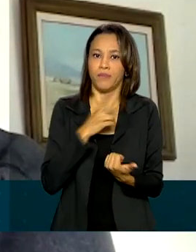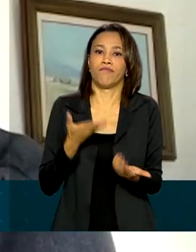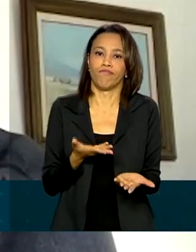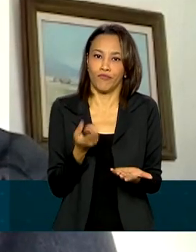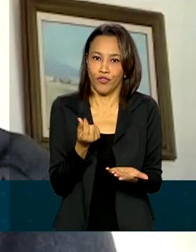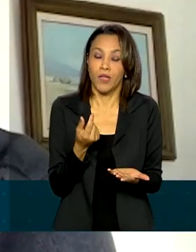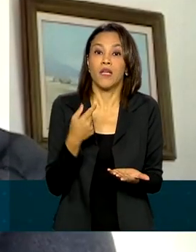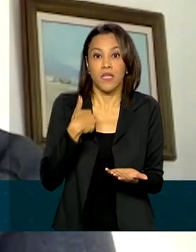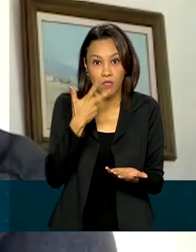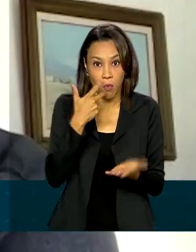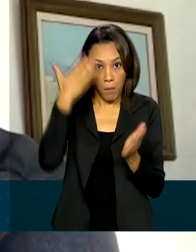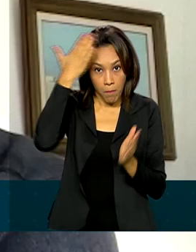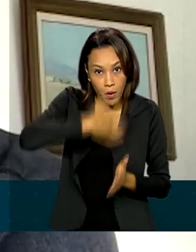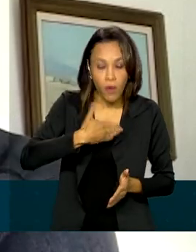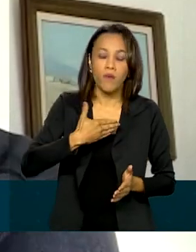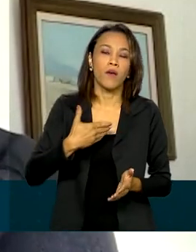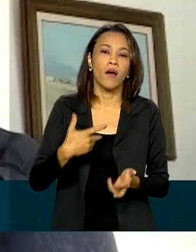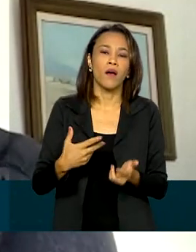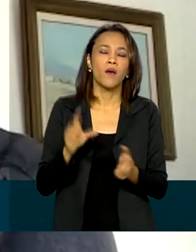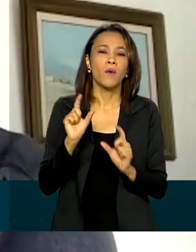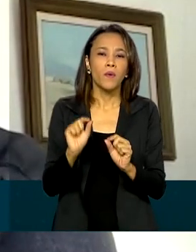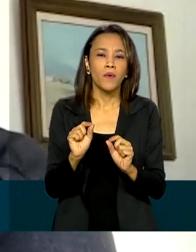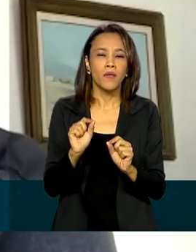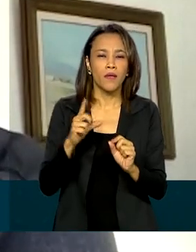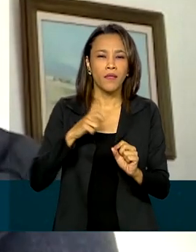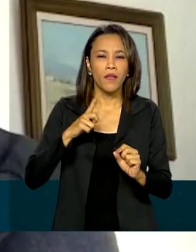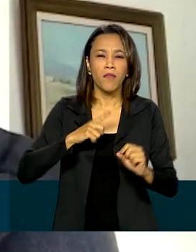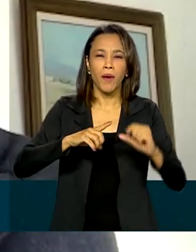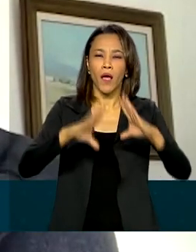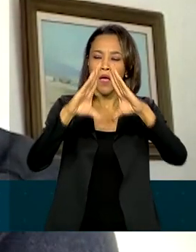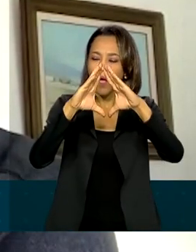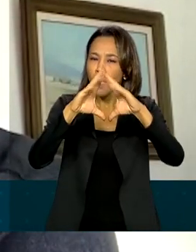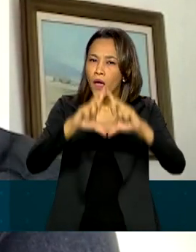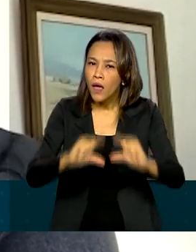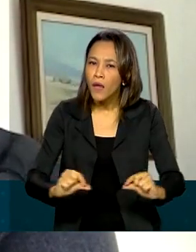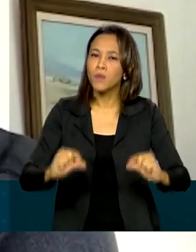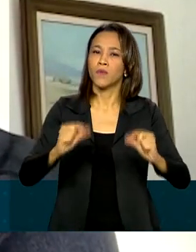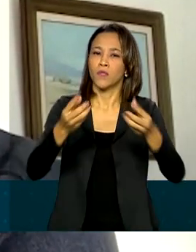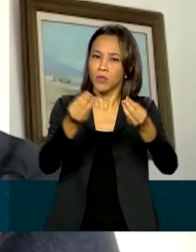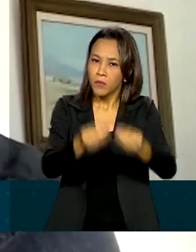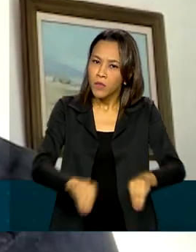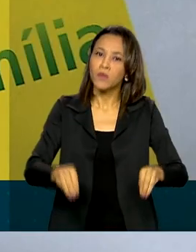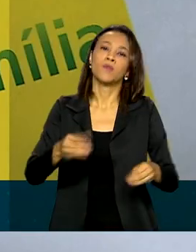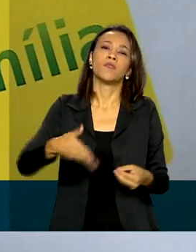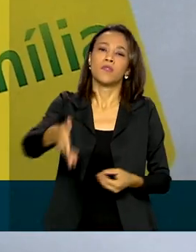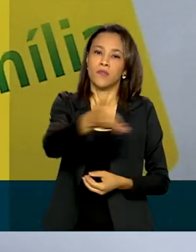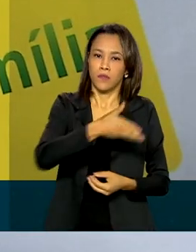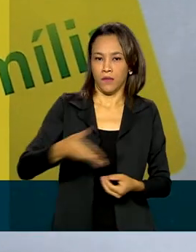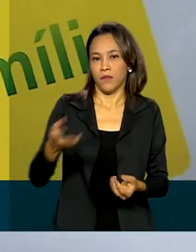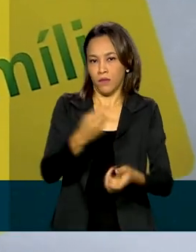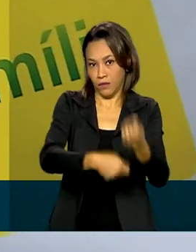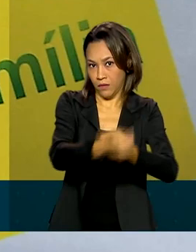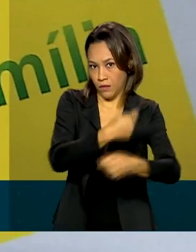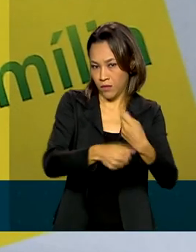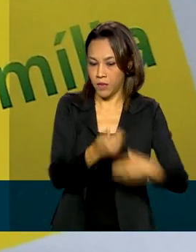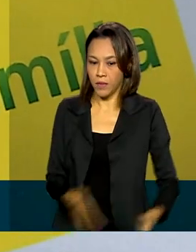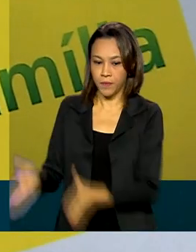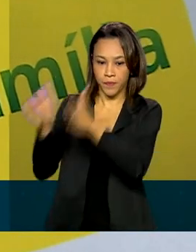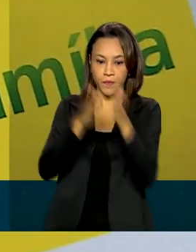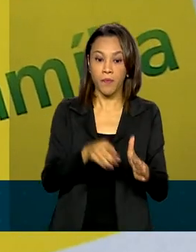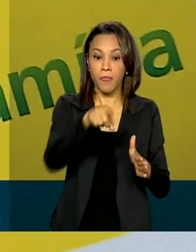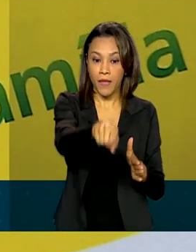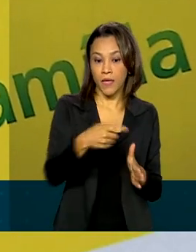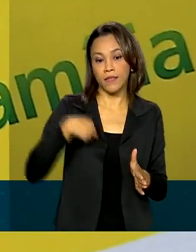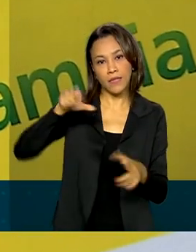o papel que o auxílio teve na minimização dos efeitos da pandemia sobre a economia. Os programas de transferência de